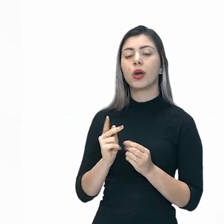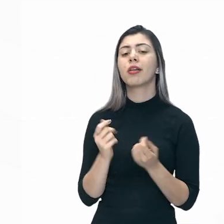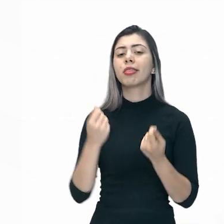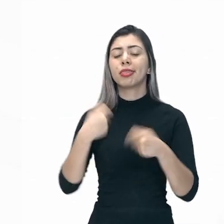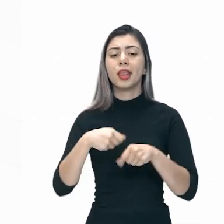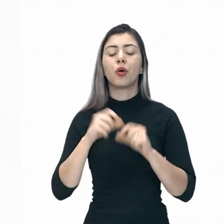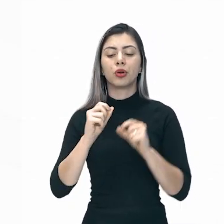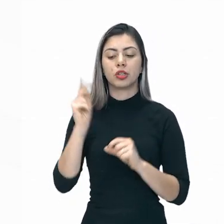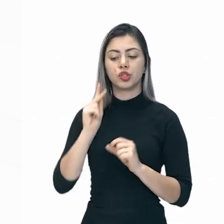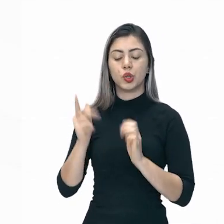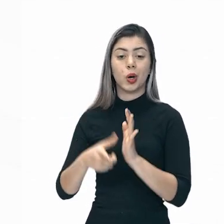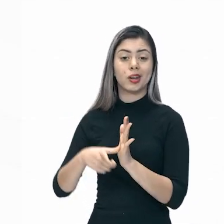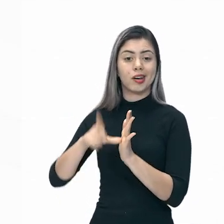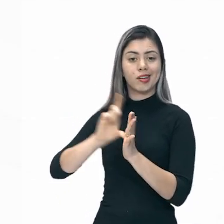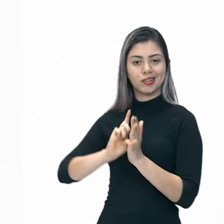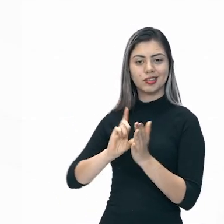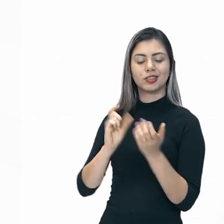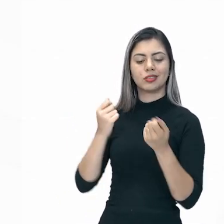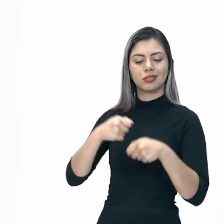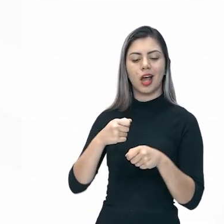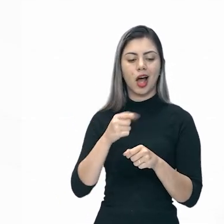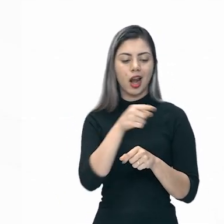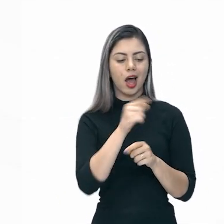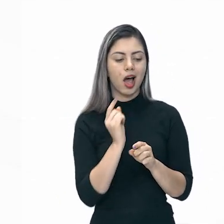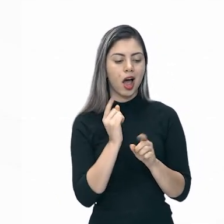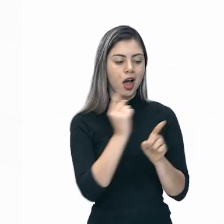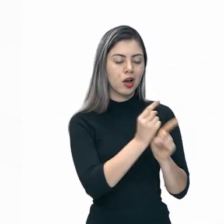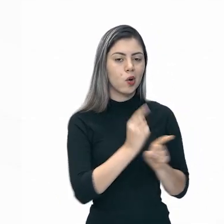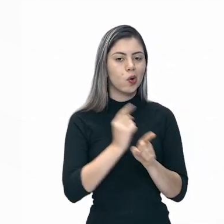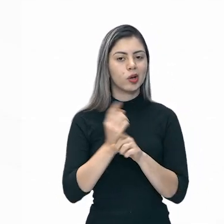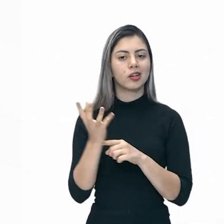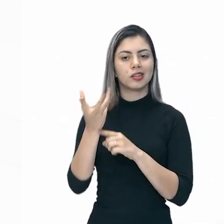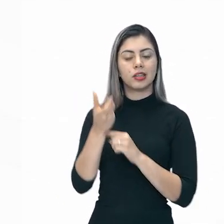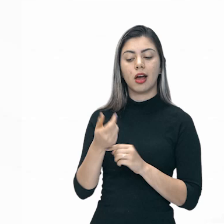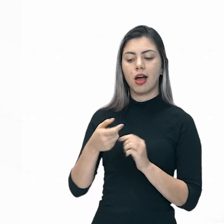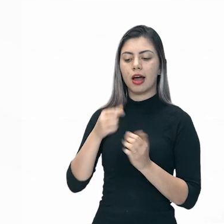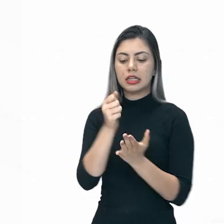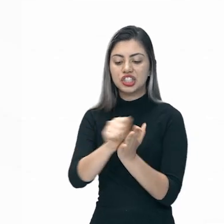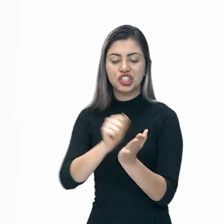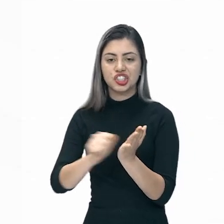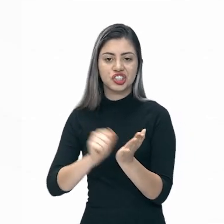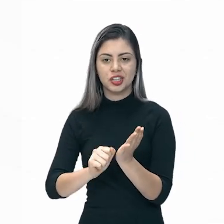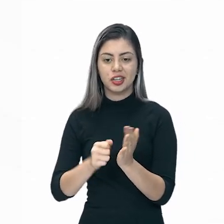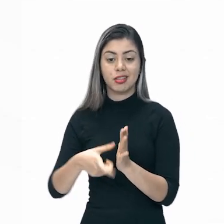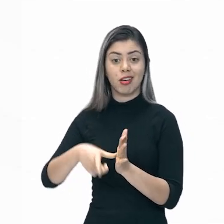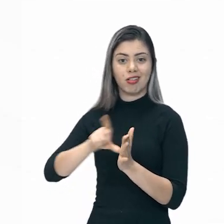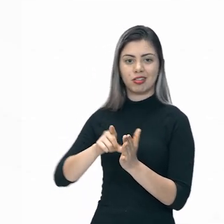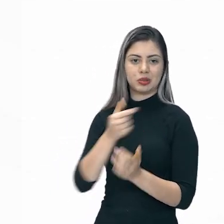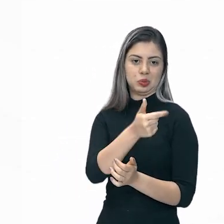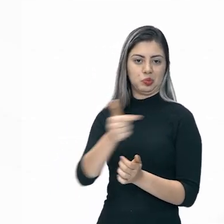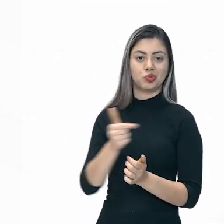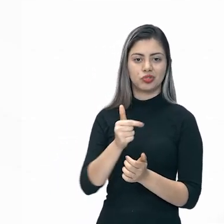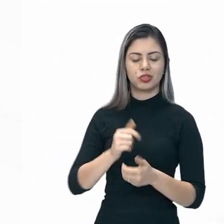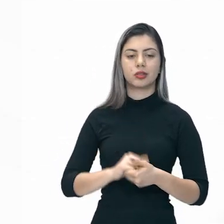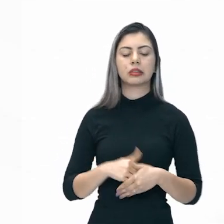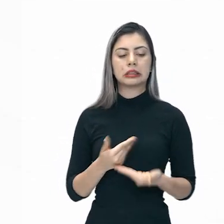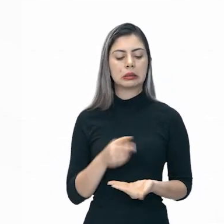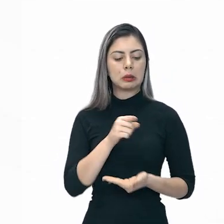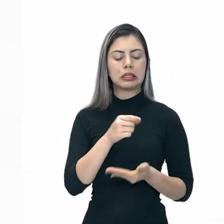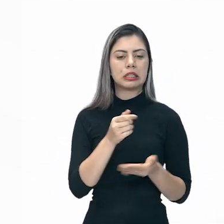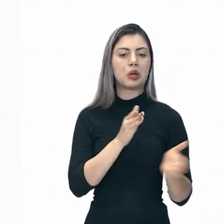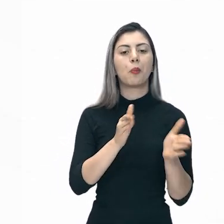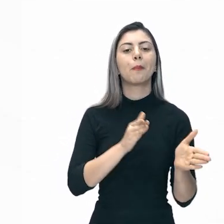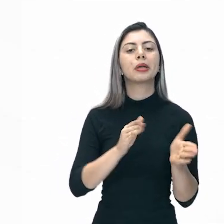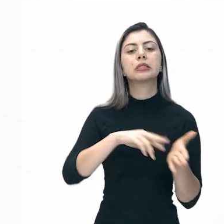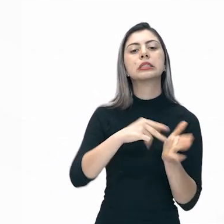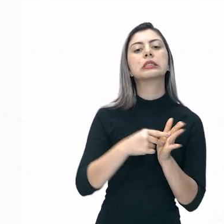era pré-histórica, antes que os registros escritos fossem mantidos. Então, quer dizer o quê? Que nesse período não existia